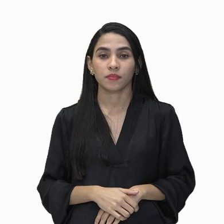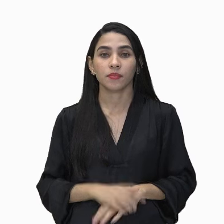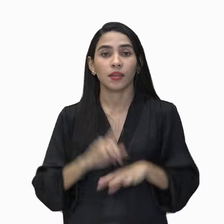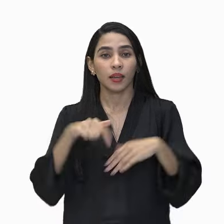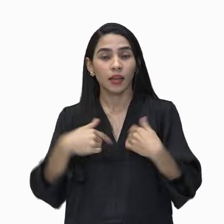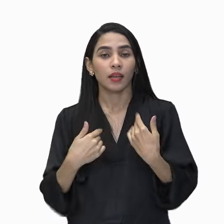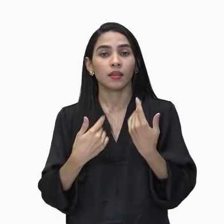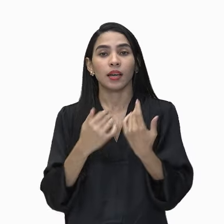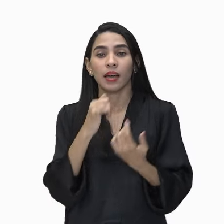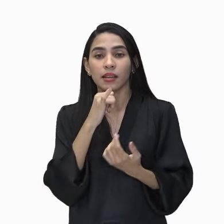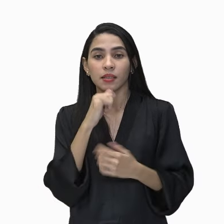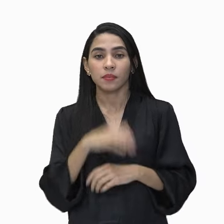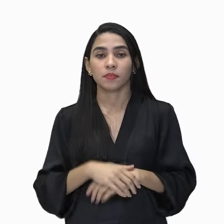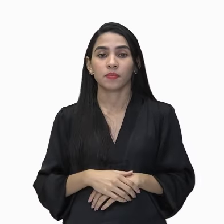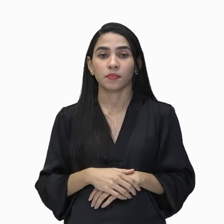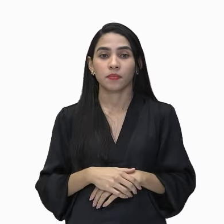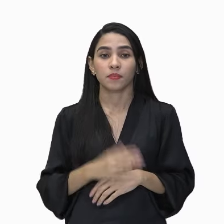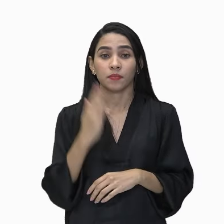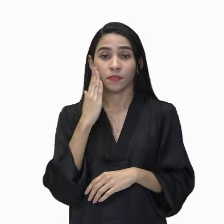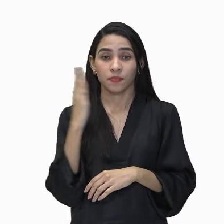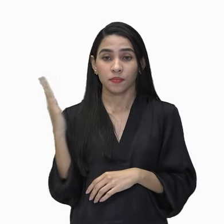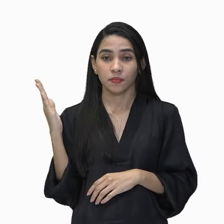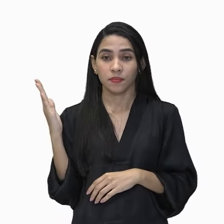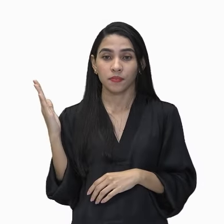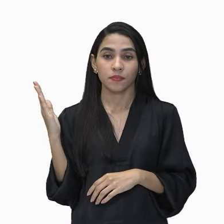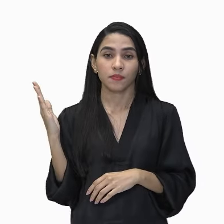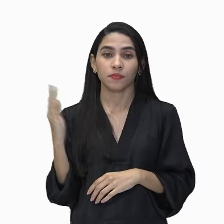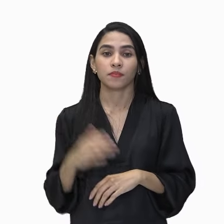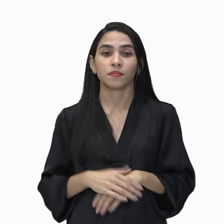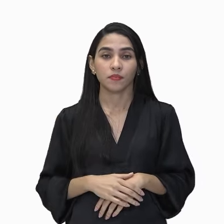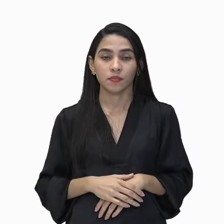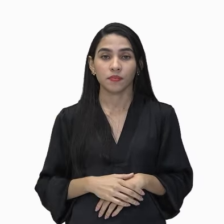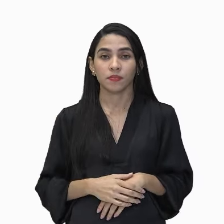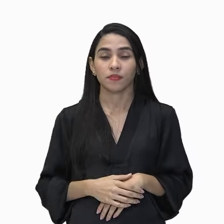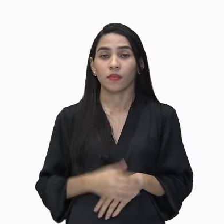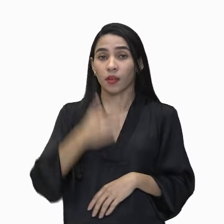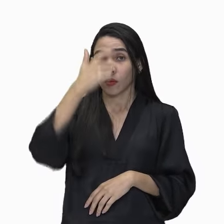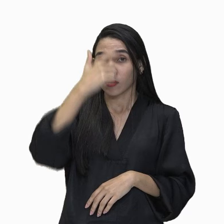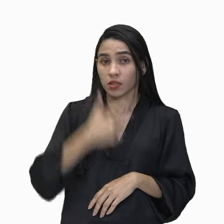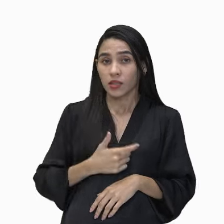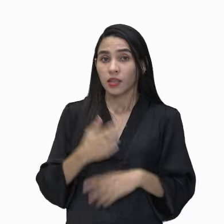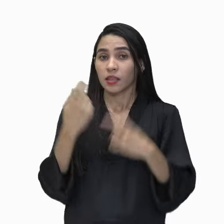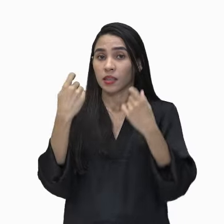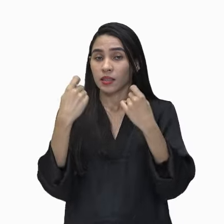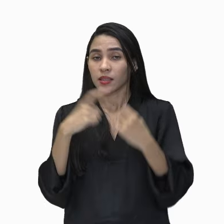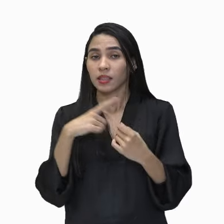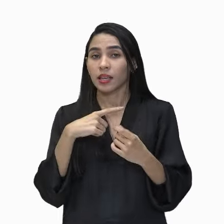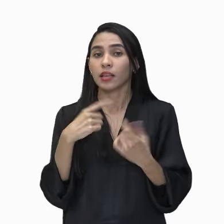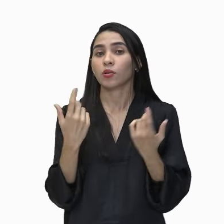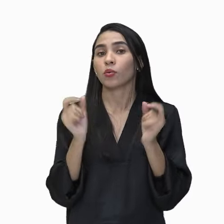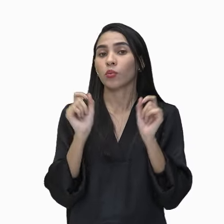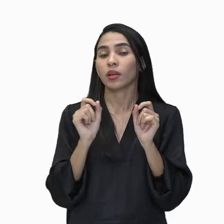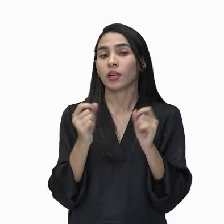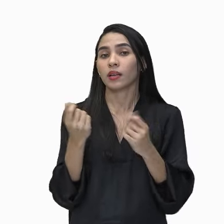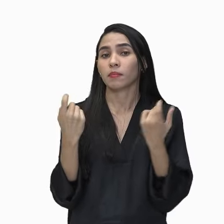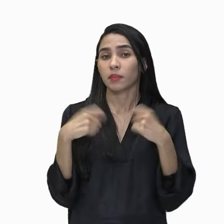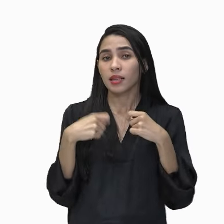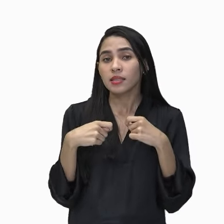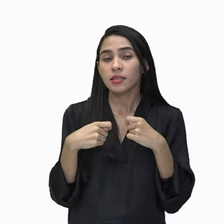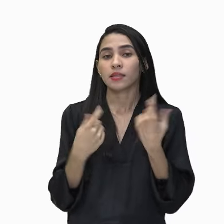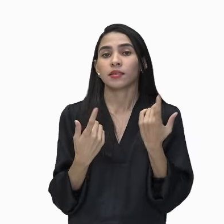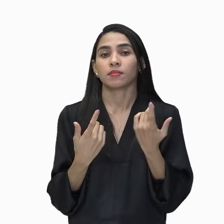né? Cadê o determinismo humano? É um ser que tem necessidades, tá?